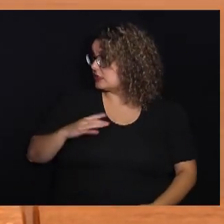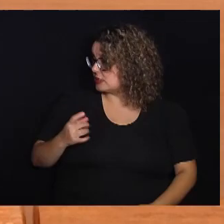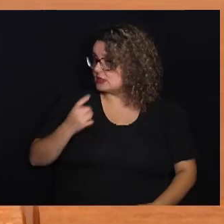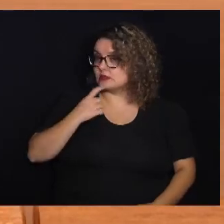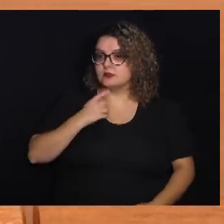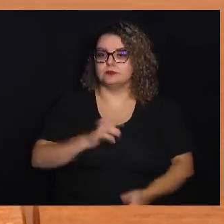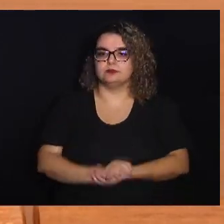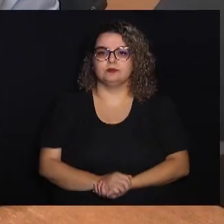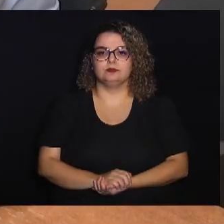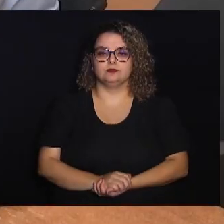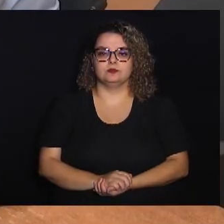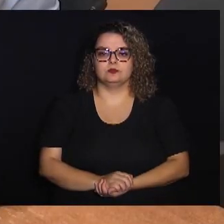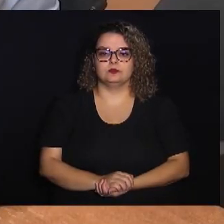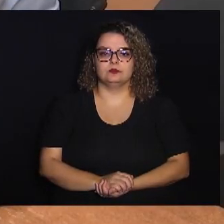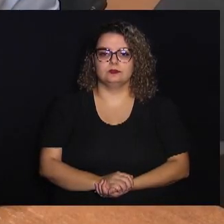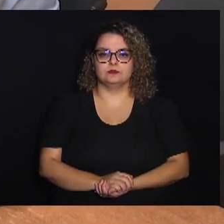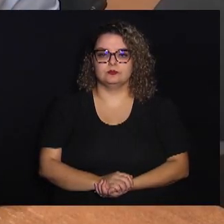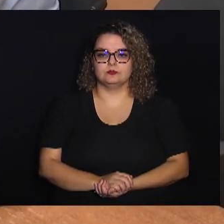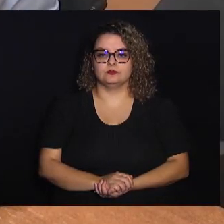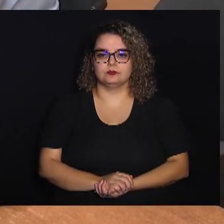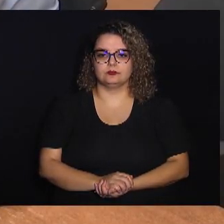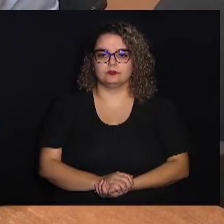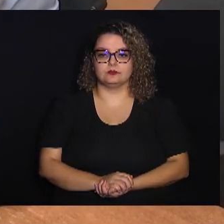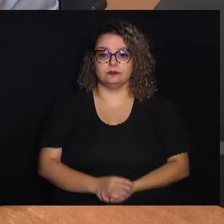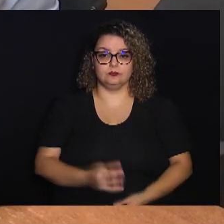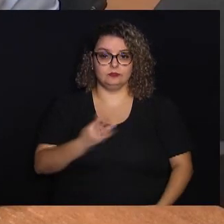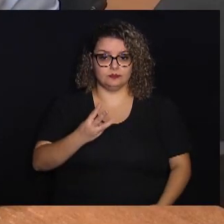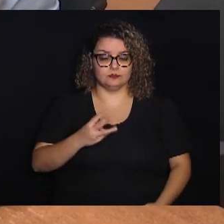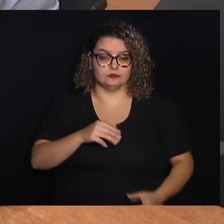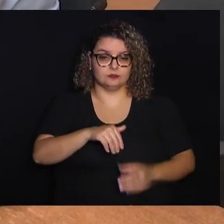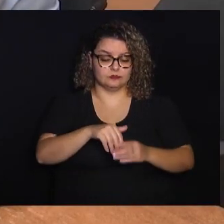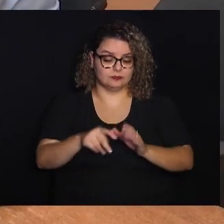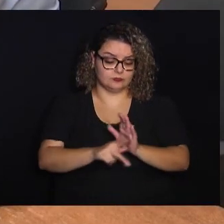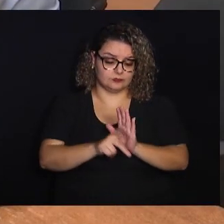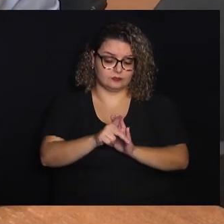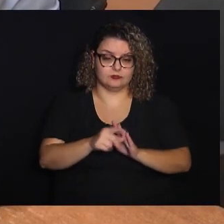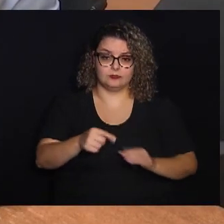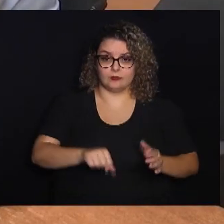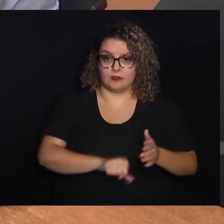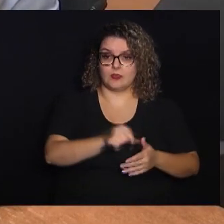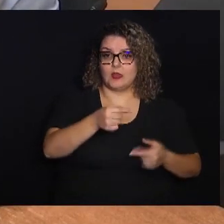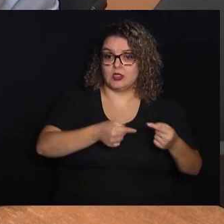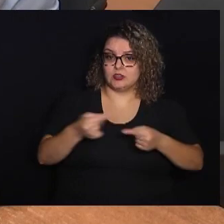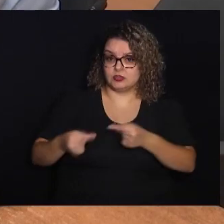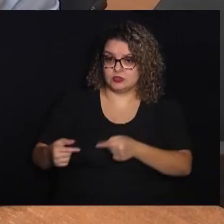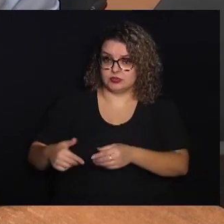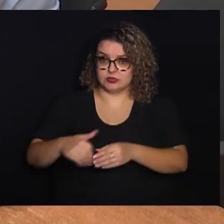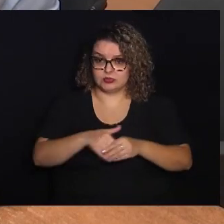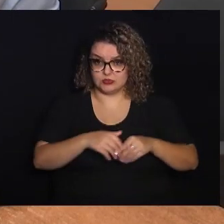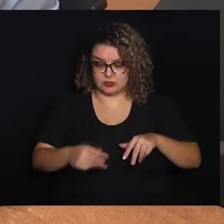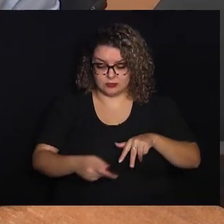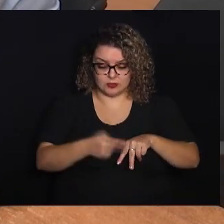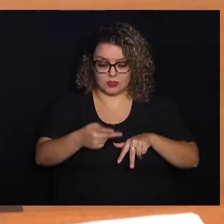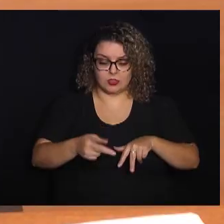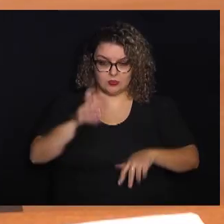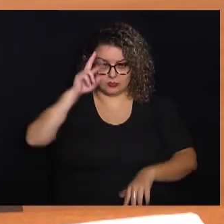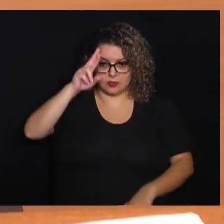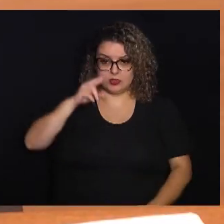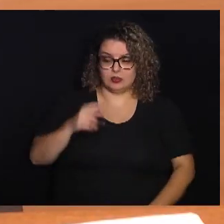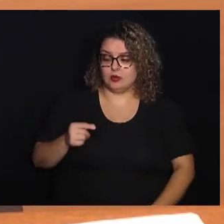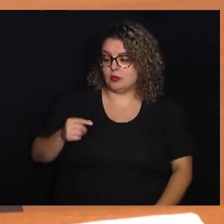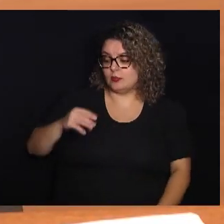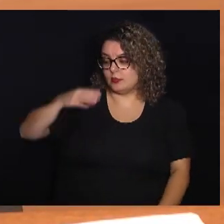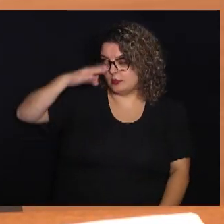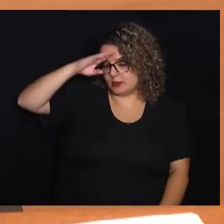cidade de Campinas iremos dar aparecer a três projetos e o primeiro discussão e votação do parecer sugerido pelo